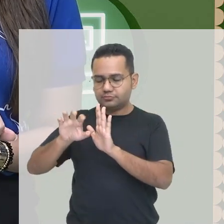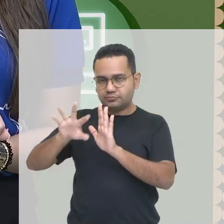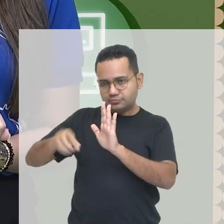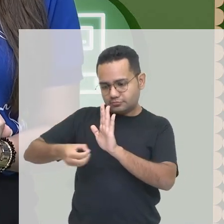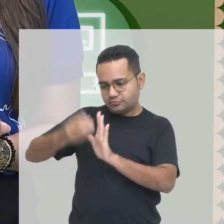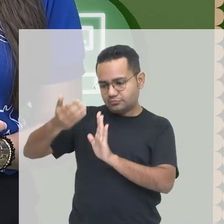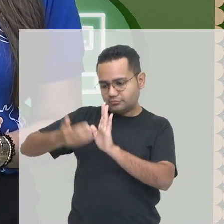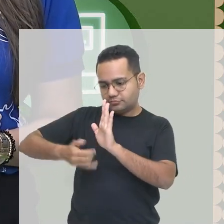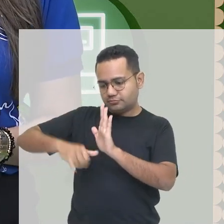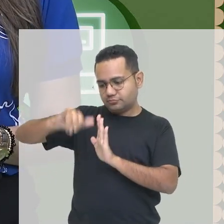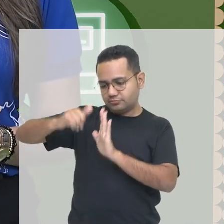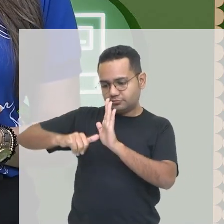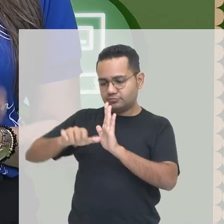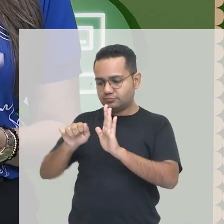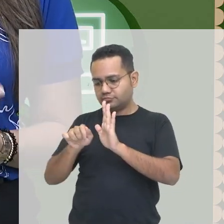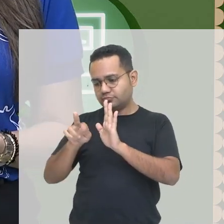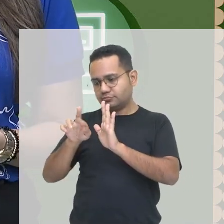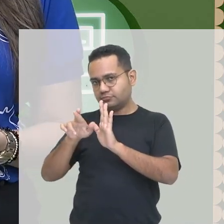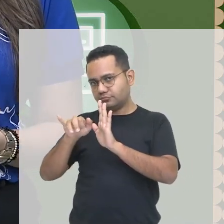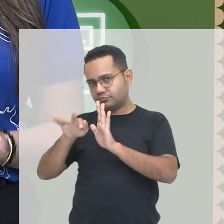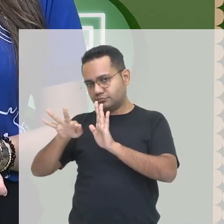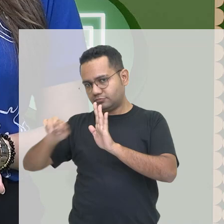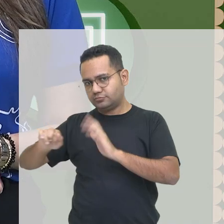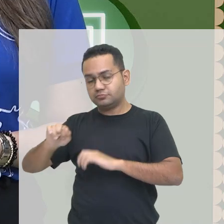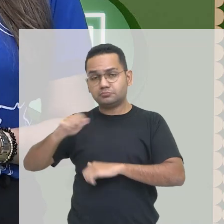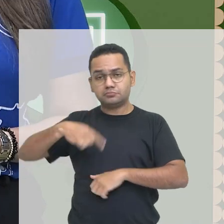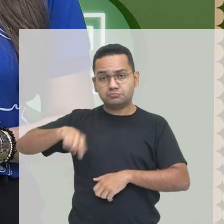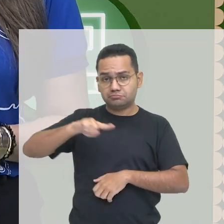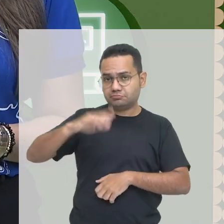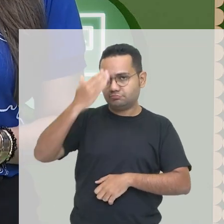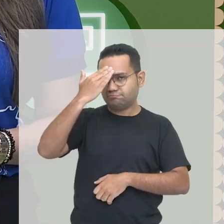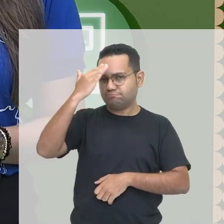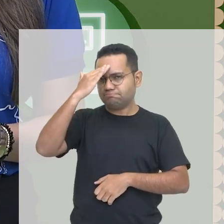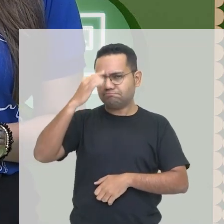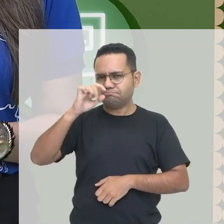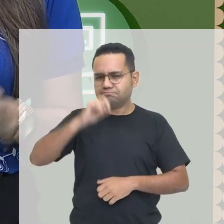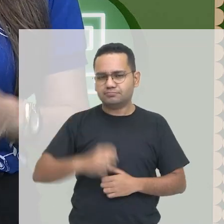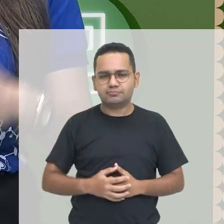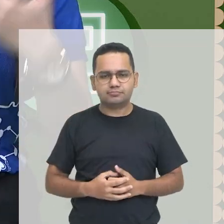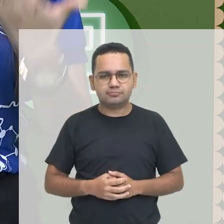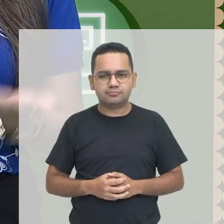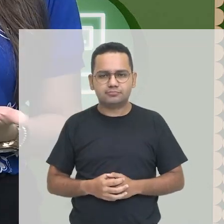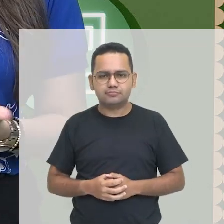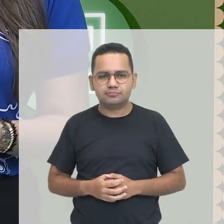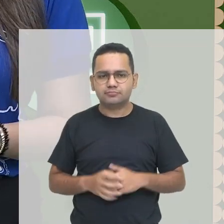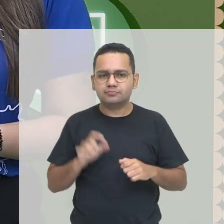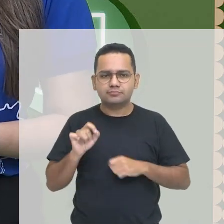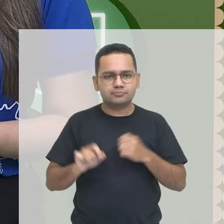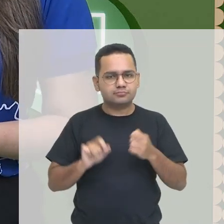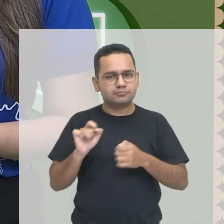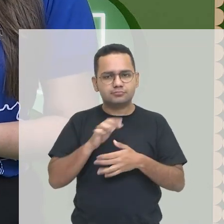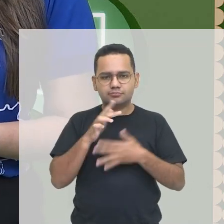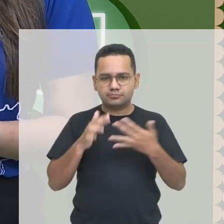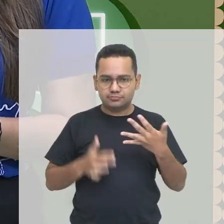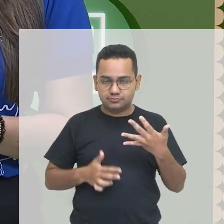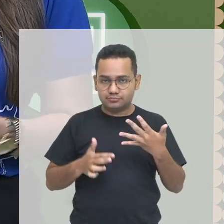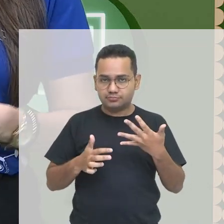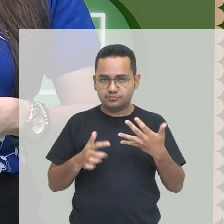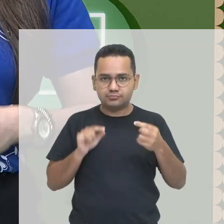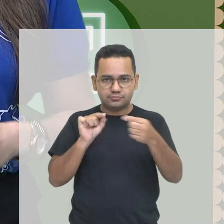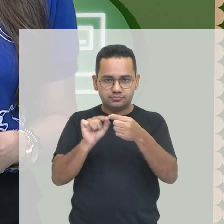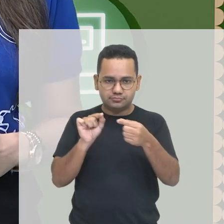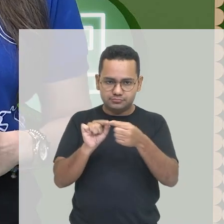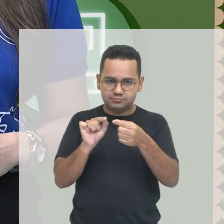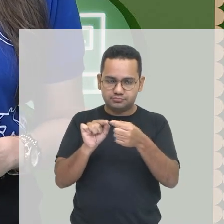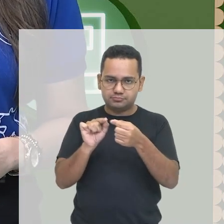hipótese heterotrófica e a hipótese autotrófica, é necessário entender o que são seres